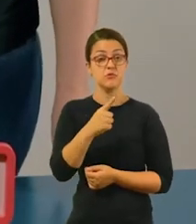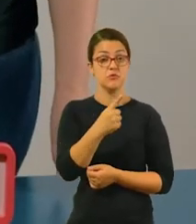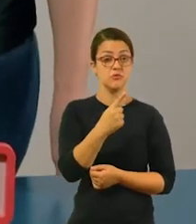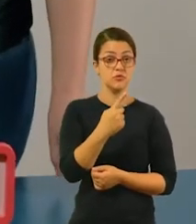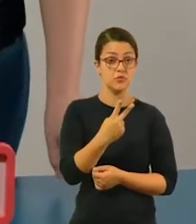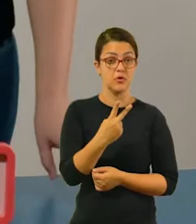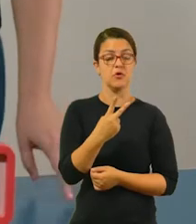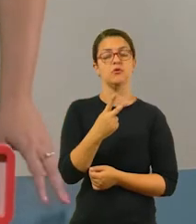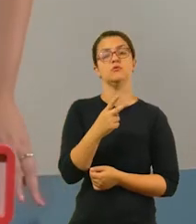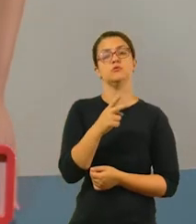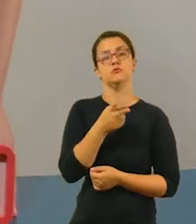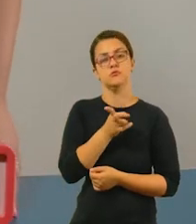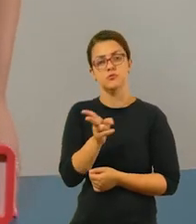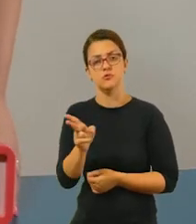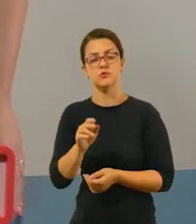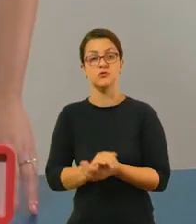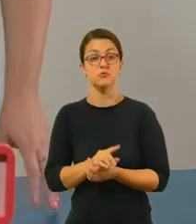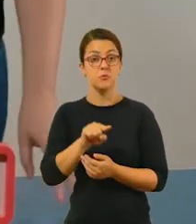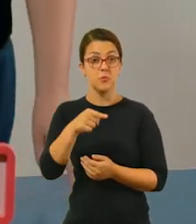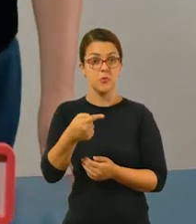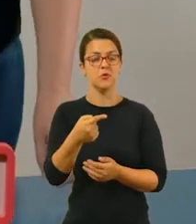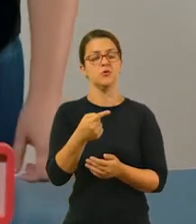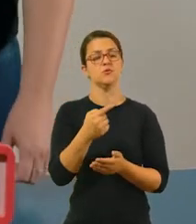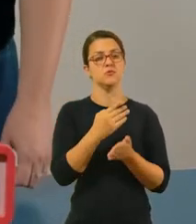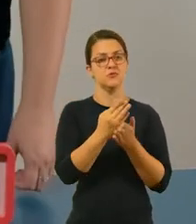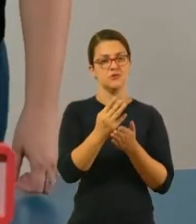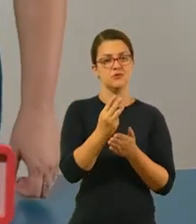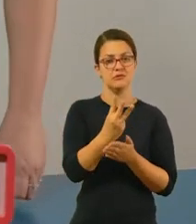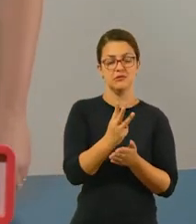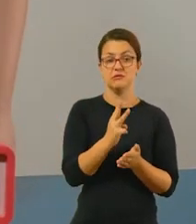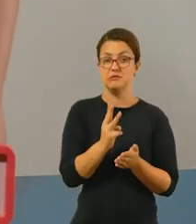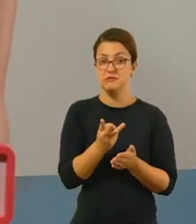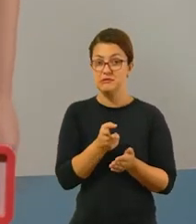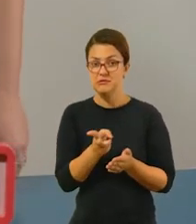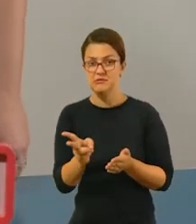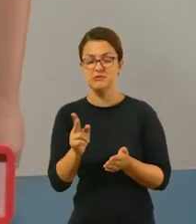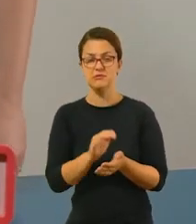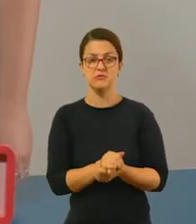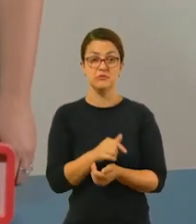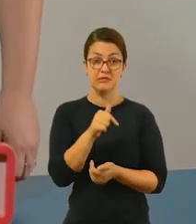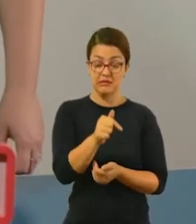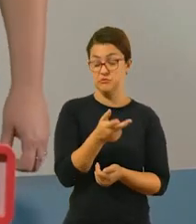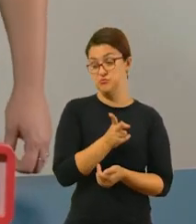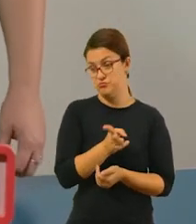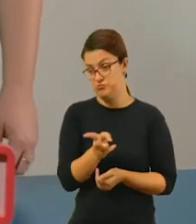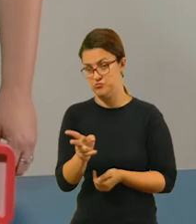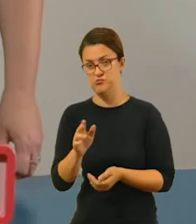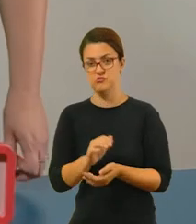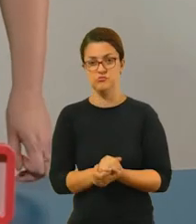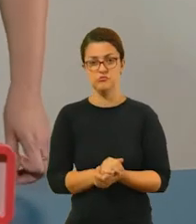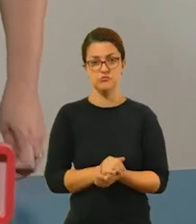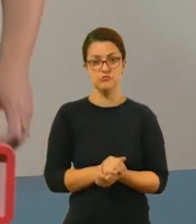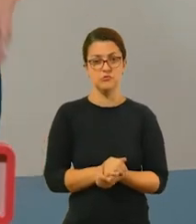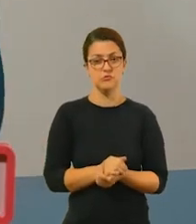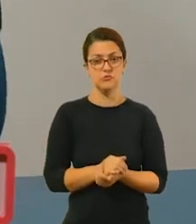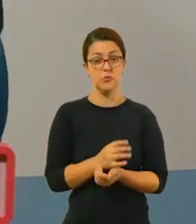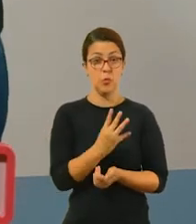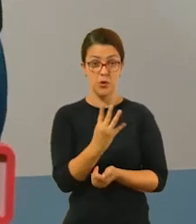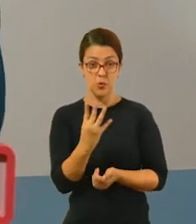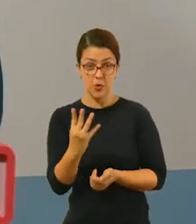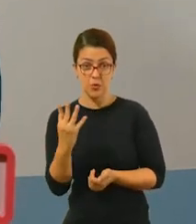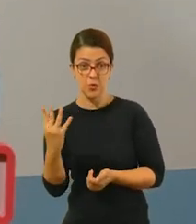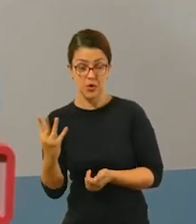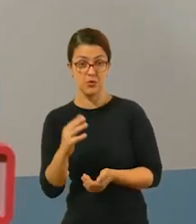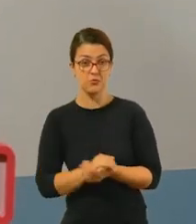12. Depois de 3 em 3 partindo do 7 e de 4 em 4 partindo do número 6.